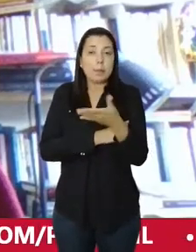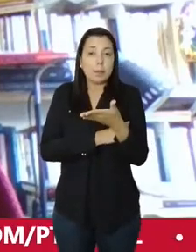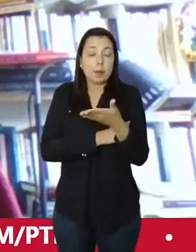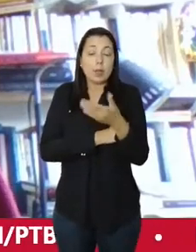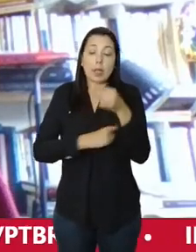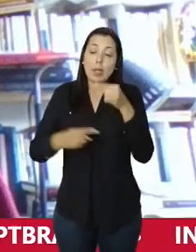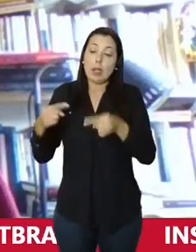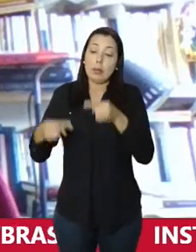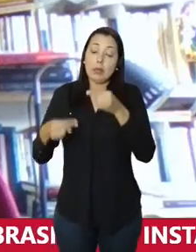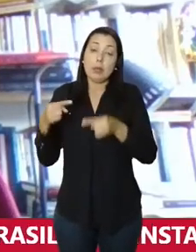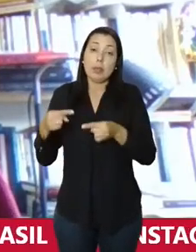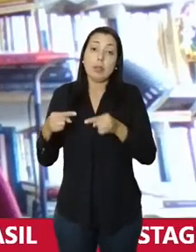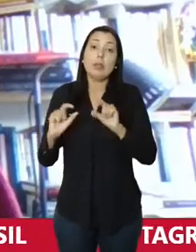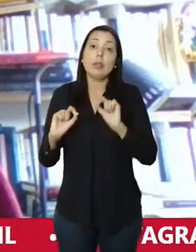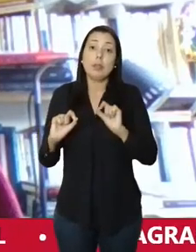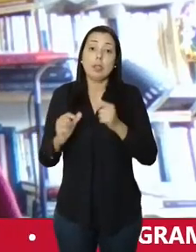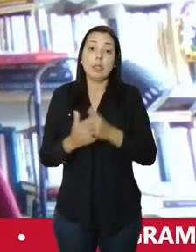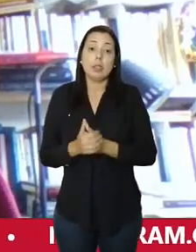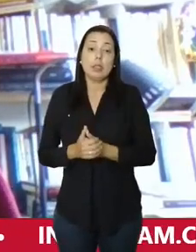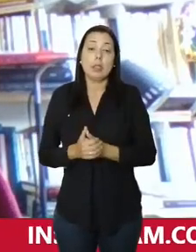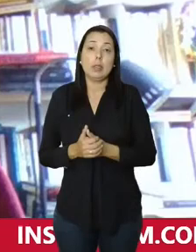A política